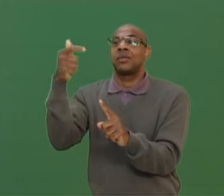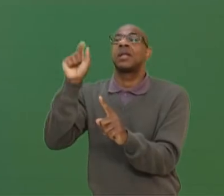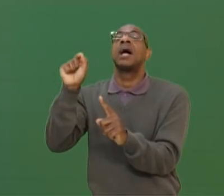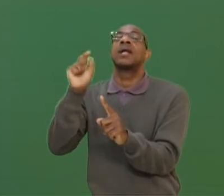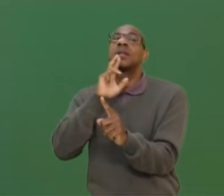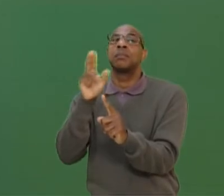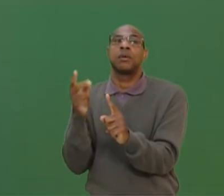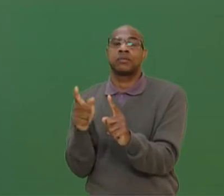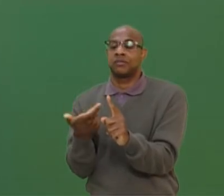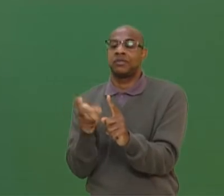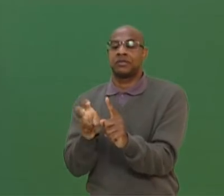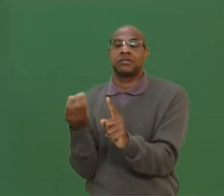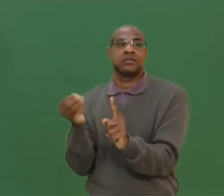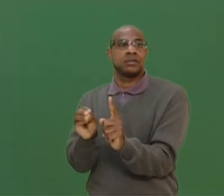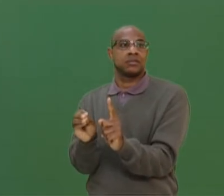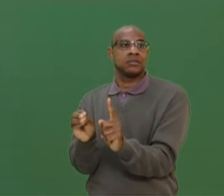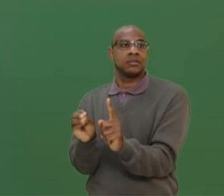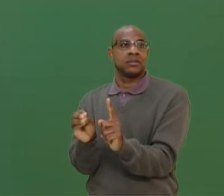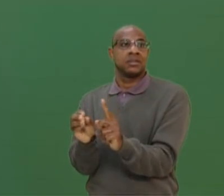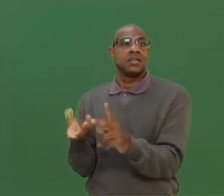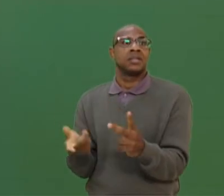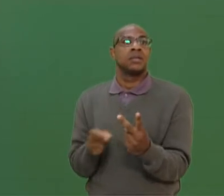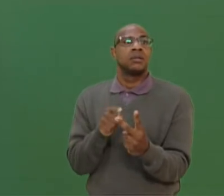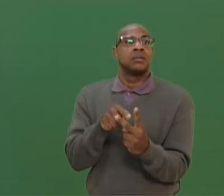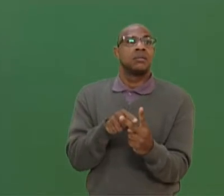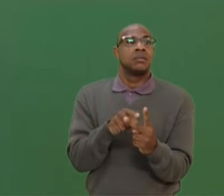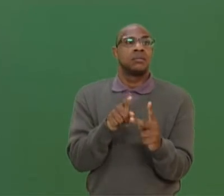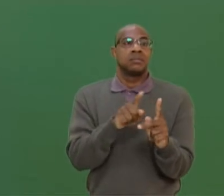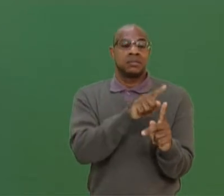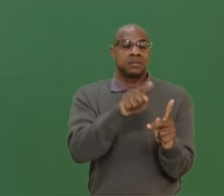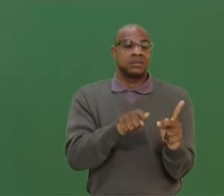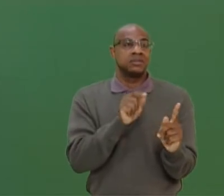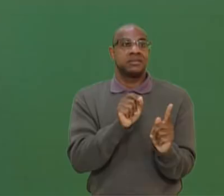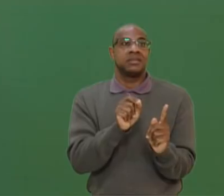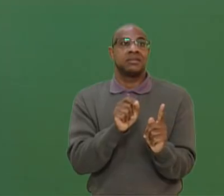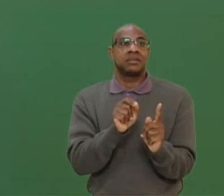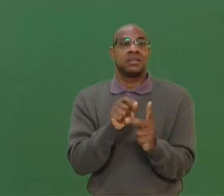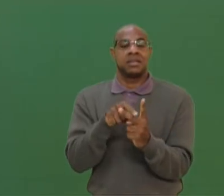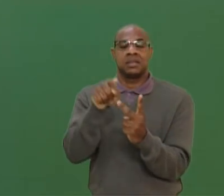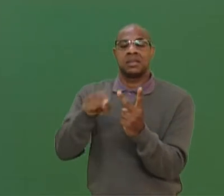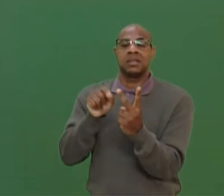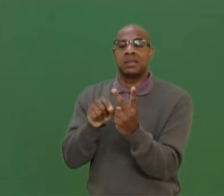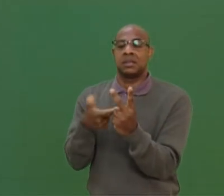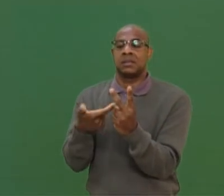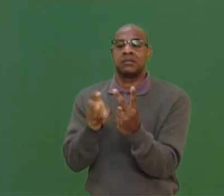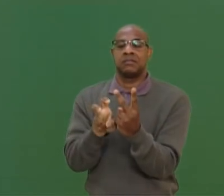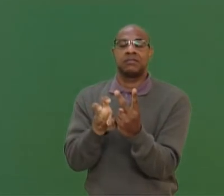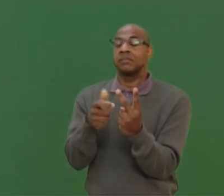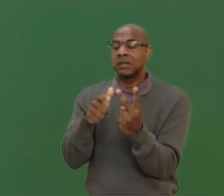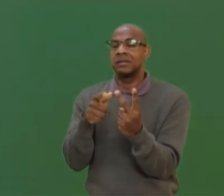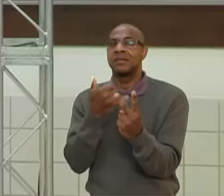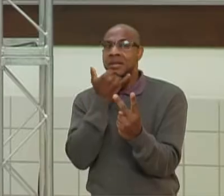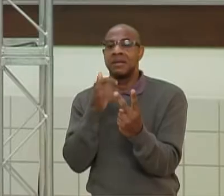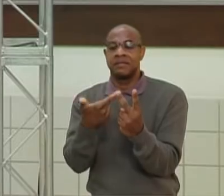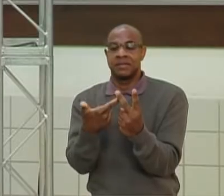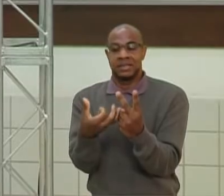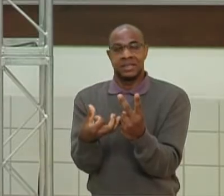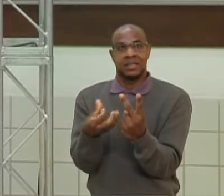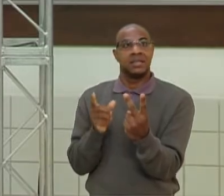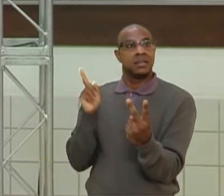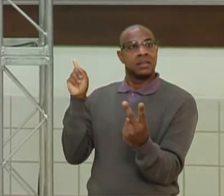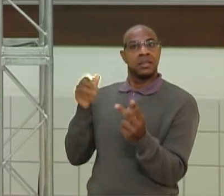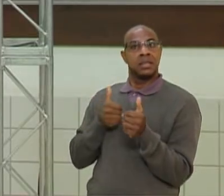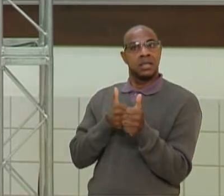de z é igual a raiz de 26. Bem tranquilo, né? Não dá para